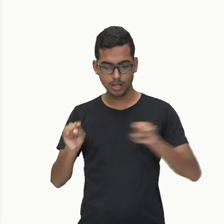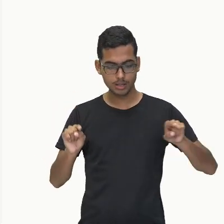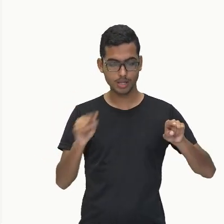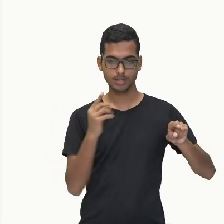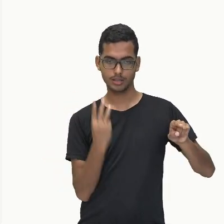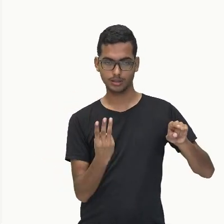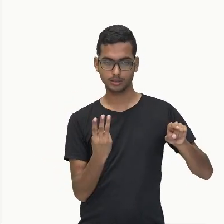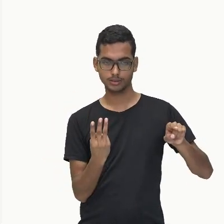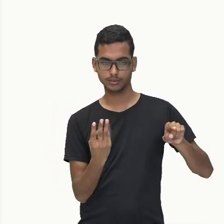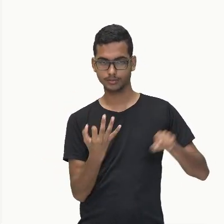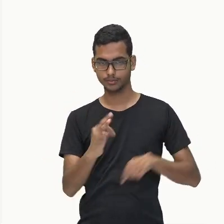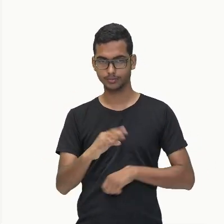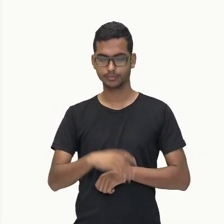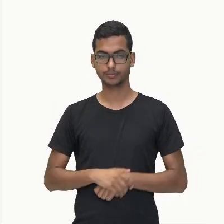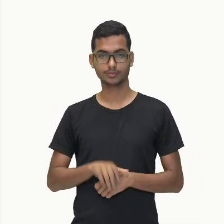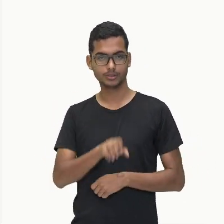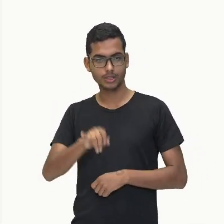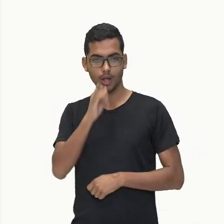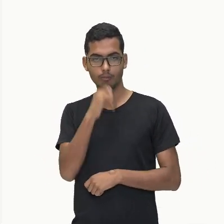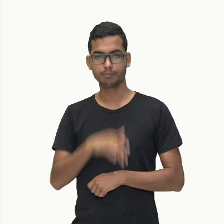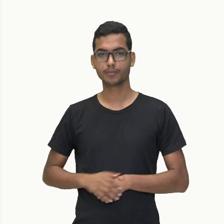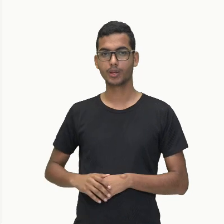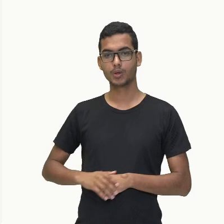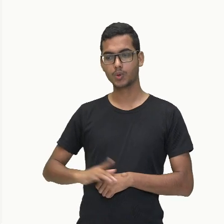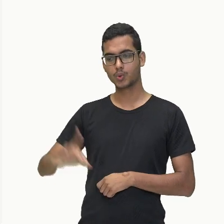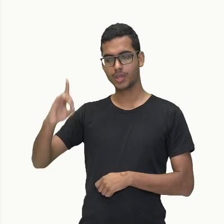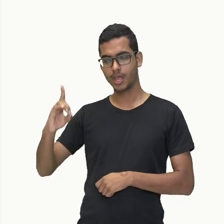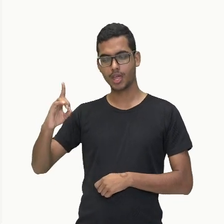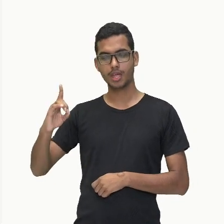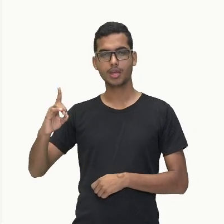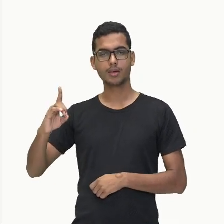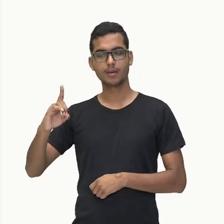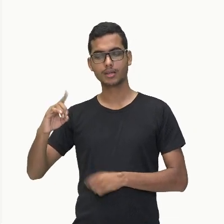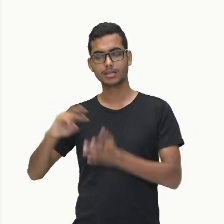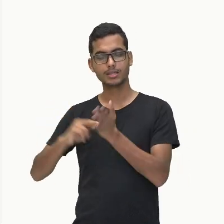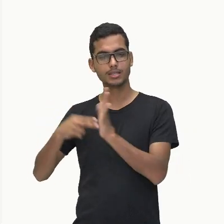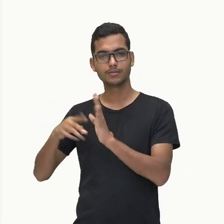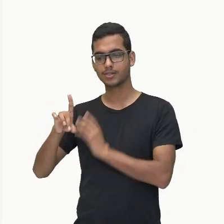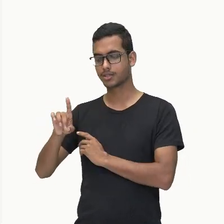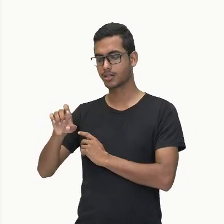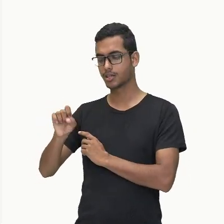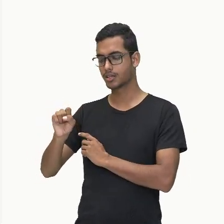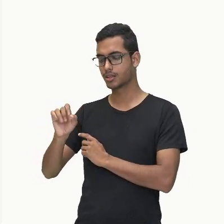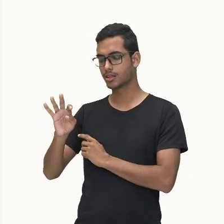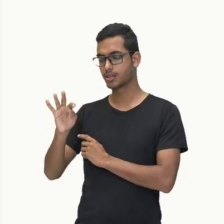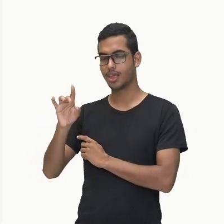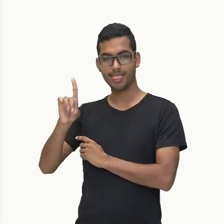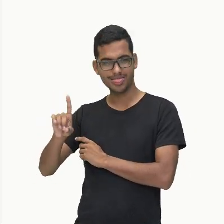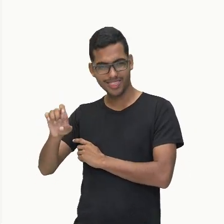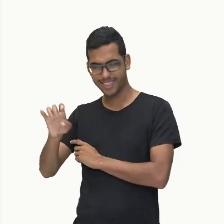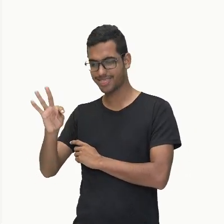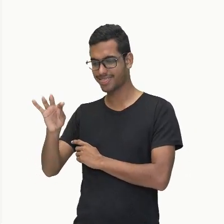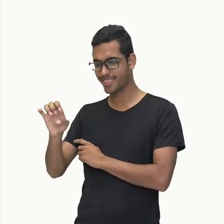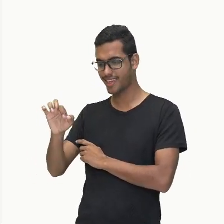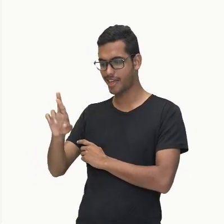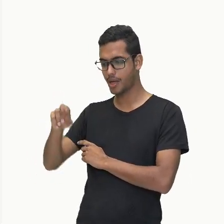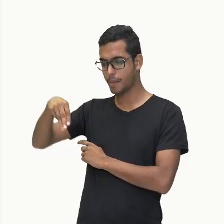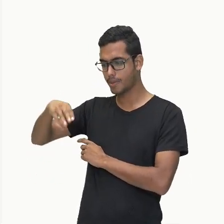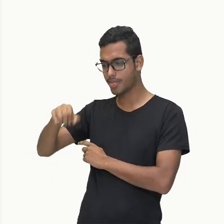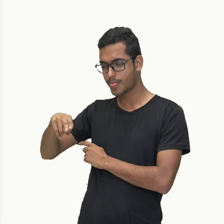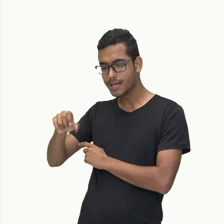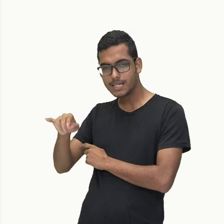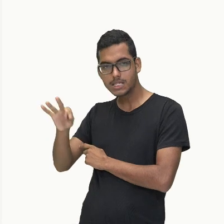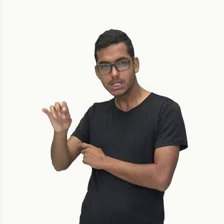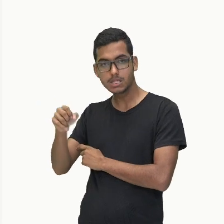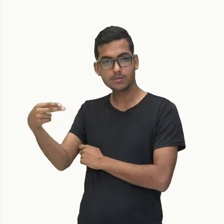o determinante for igual a zero, é porque ele está alinhado, tá? Eles estão alinhados.